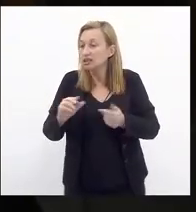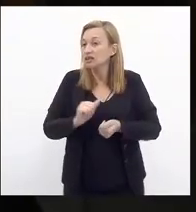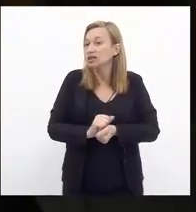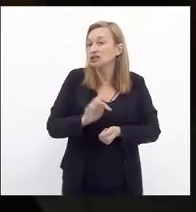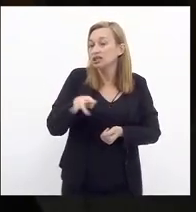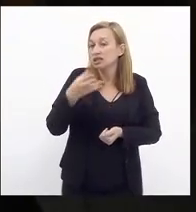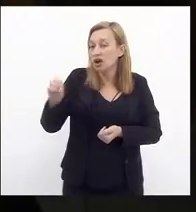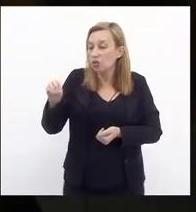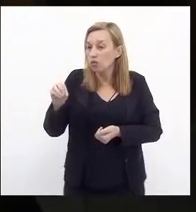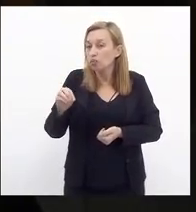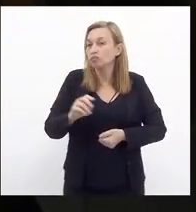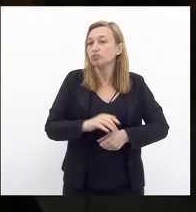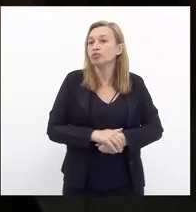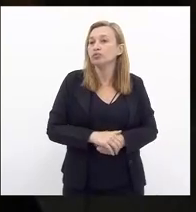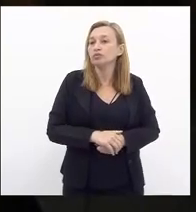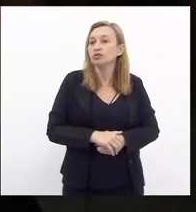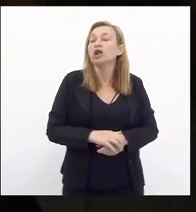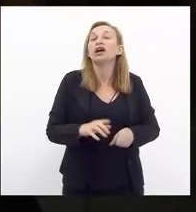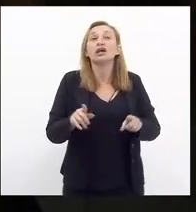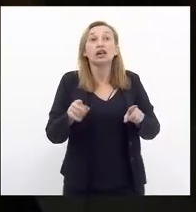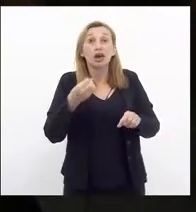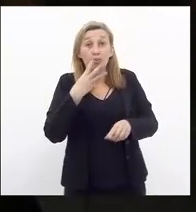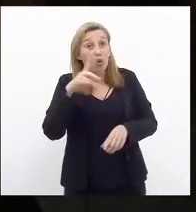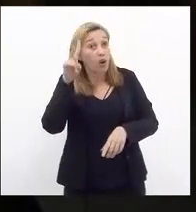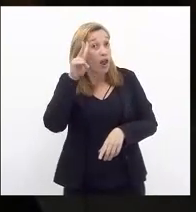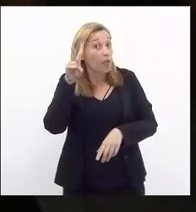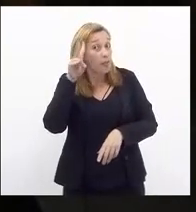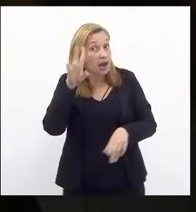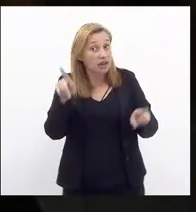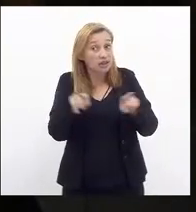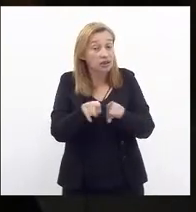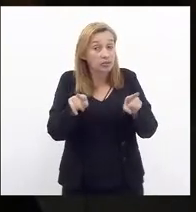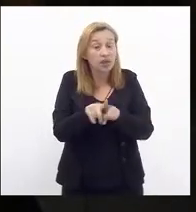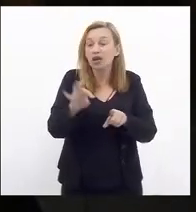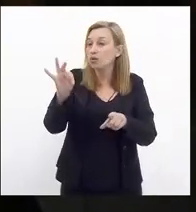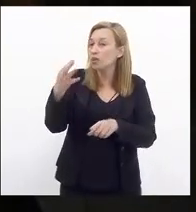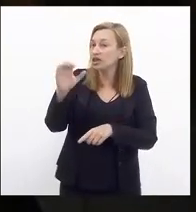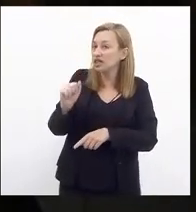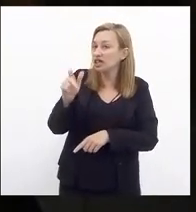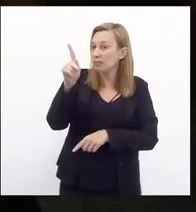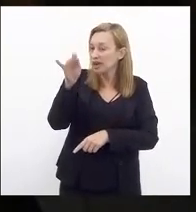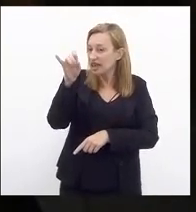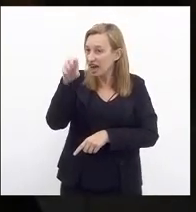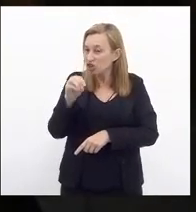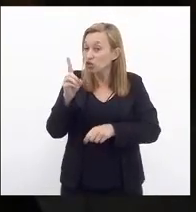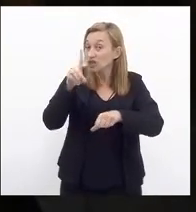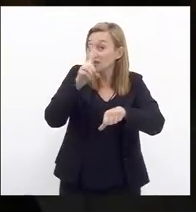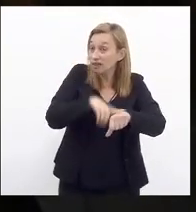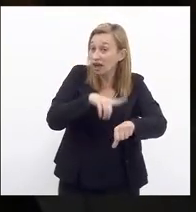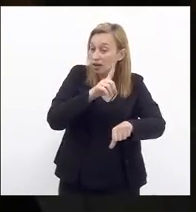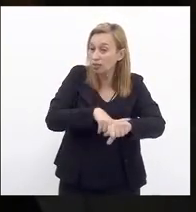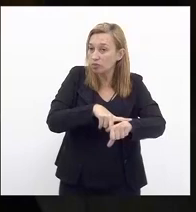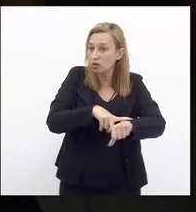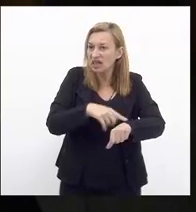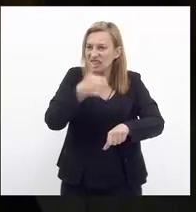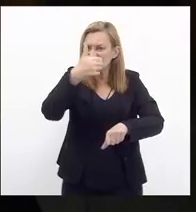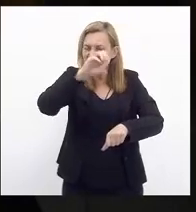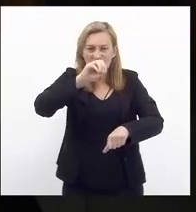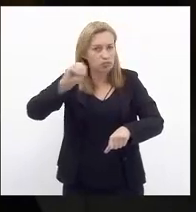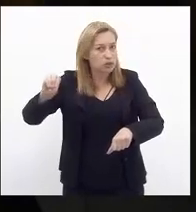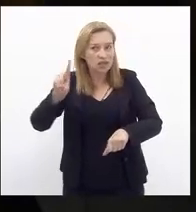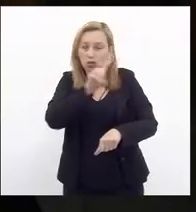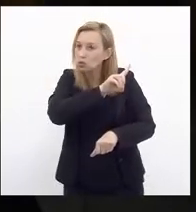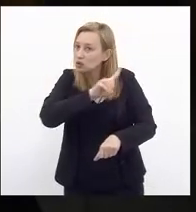se colocou e a bom lembrar uma taxa de pedágio de tempo não de 100